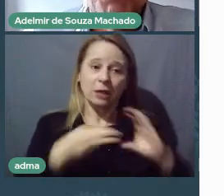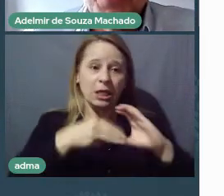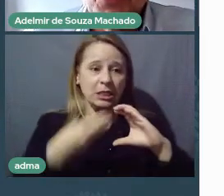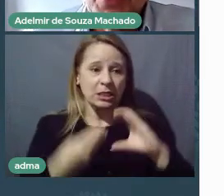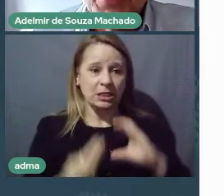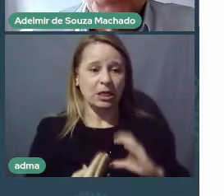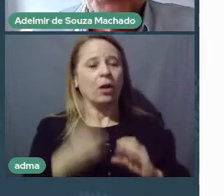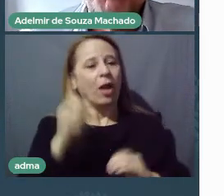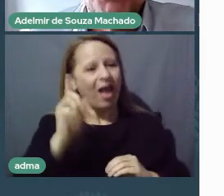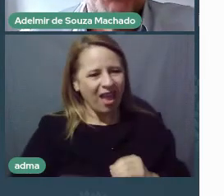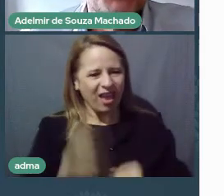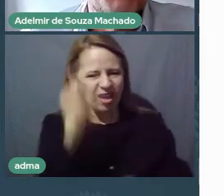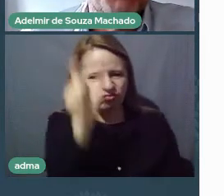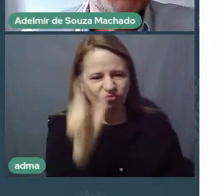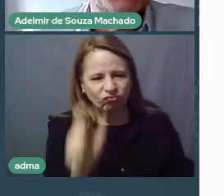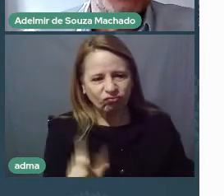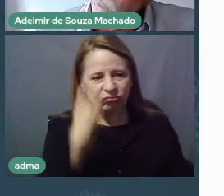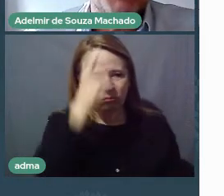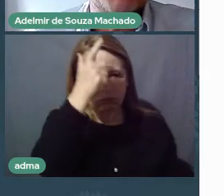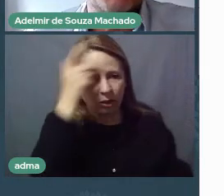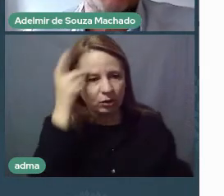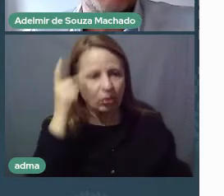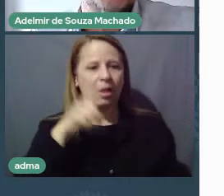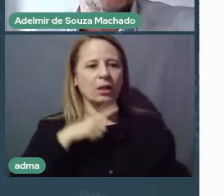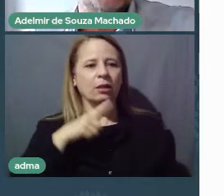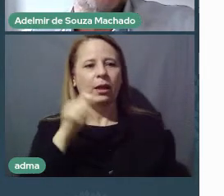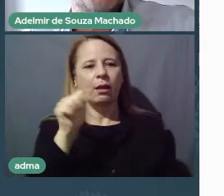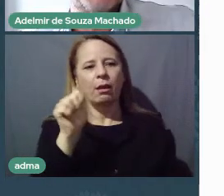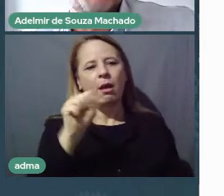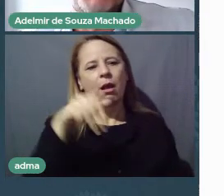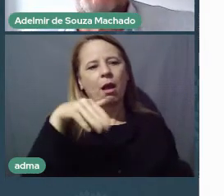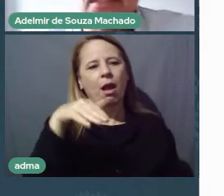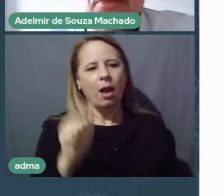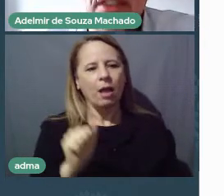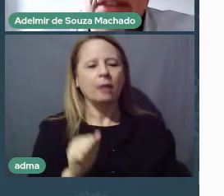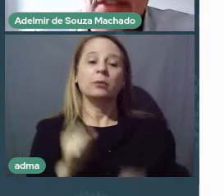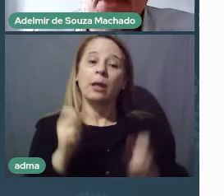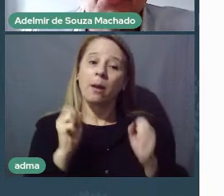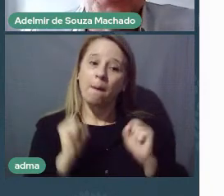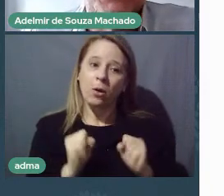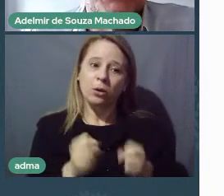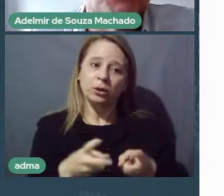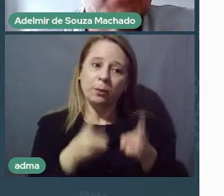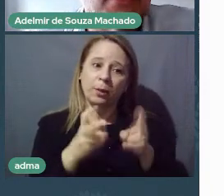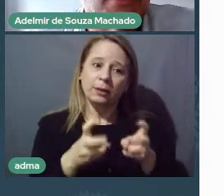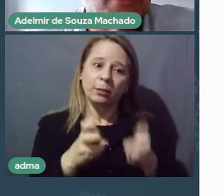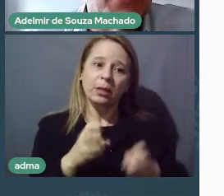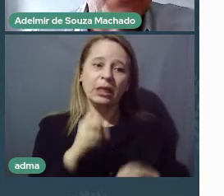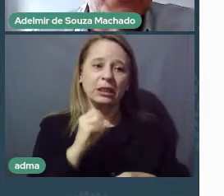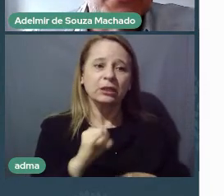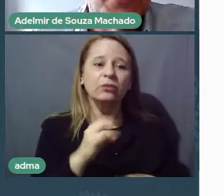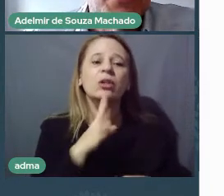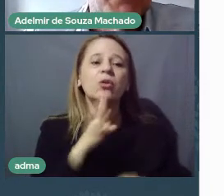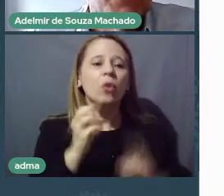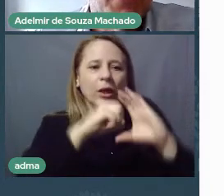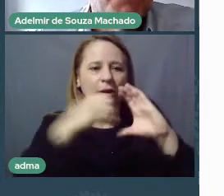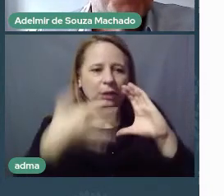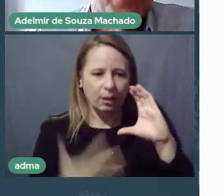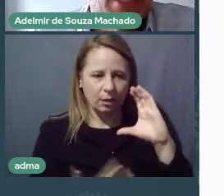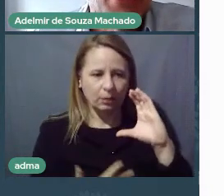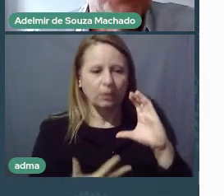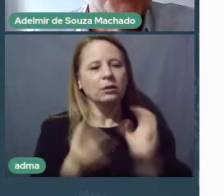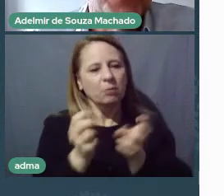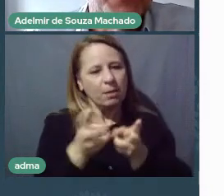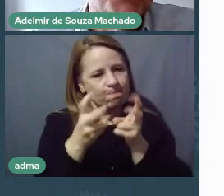o perfil de um brônquio do paciente asmático e a gente pode ver, mesmo que a gente não conheça todas essas características,